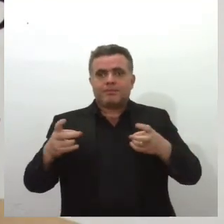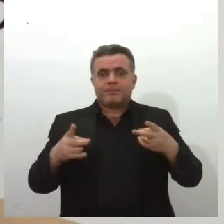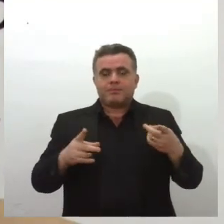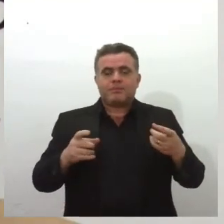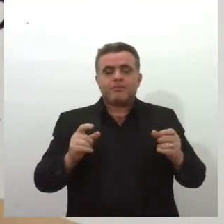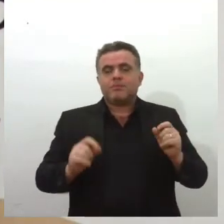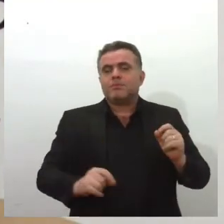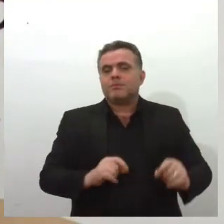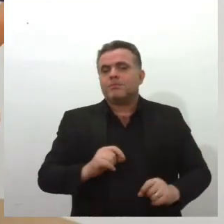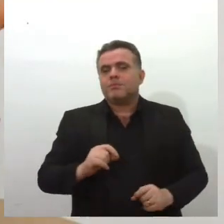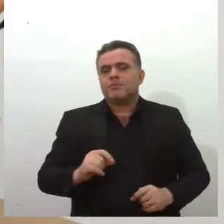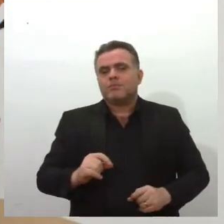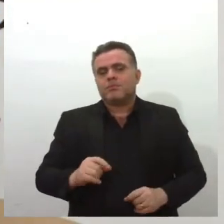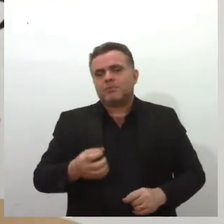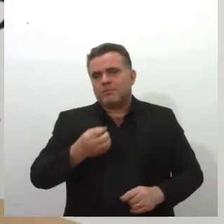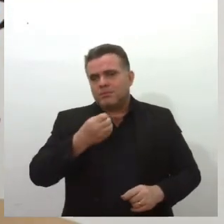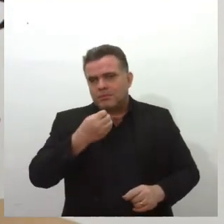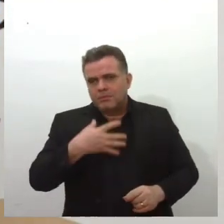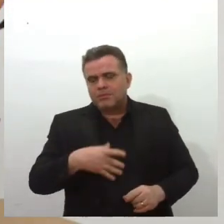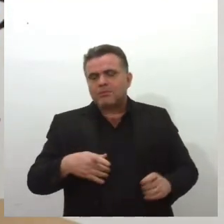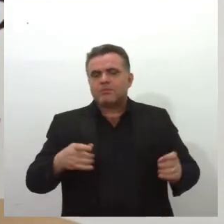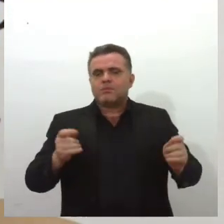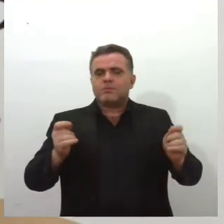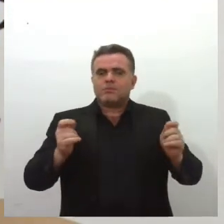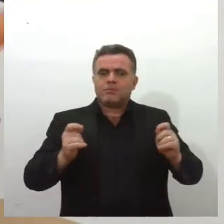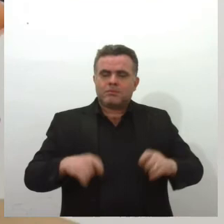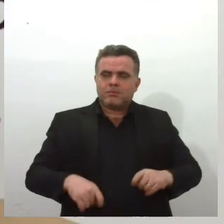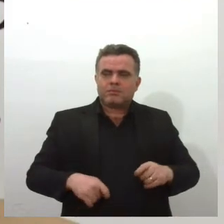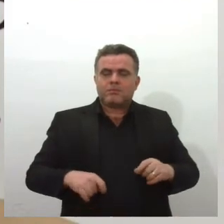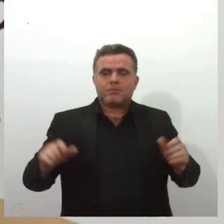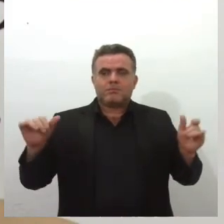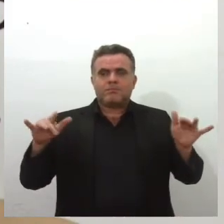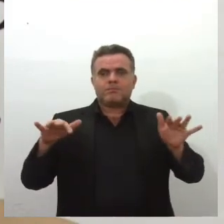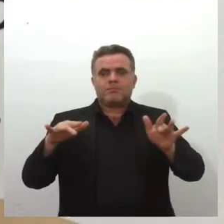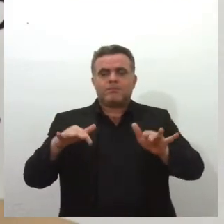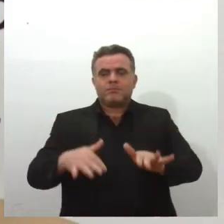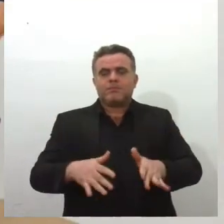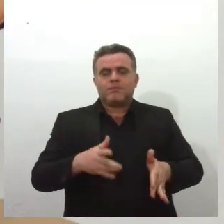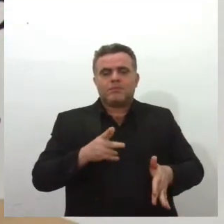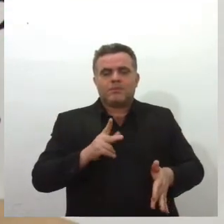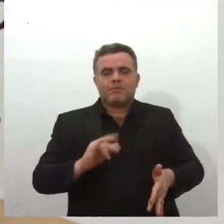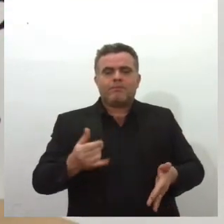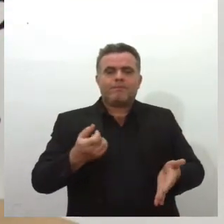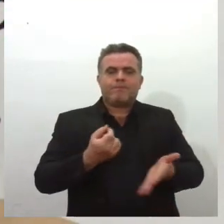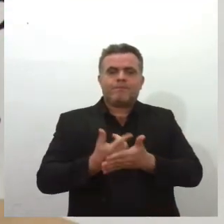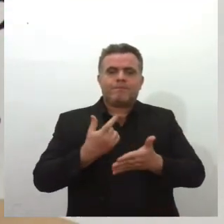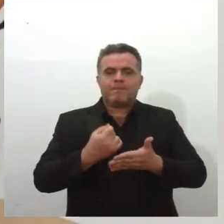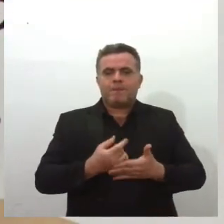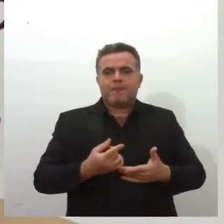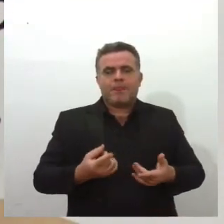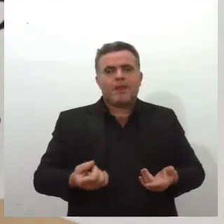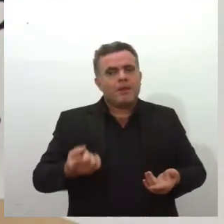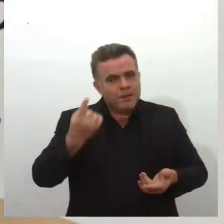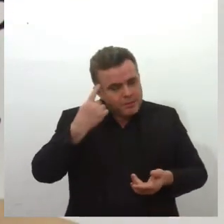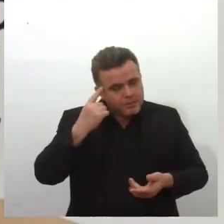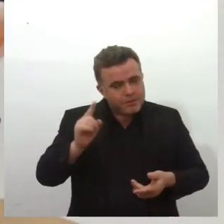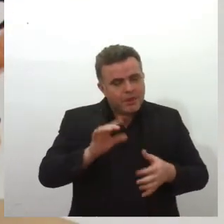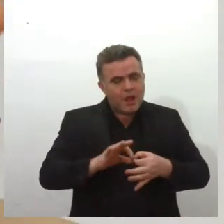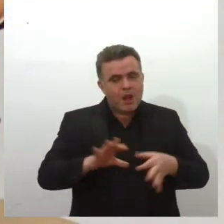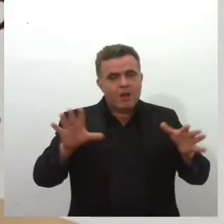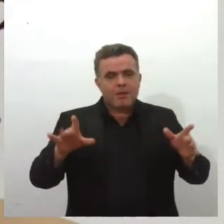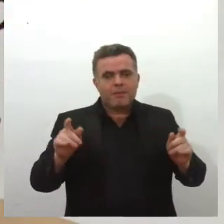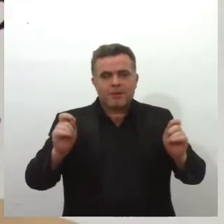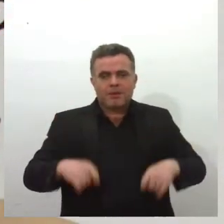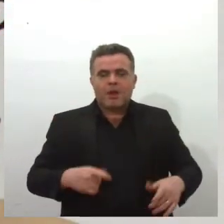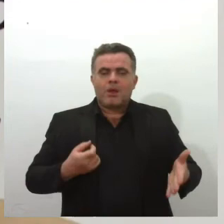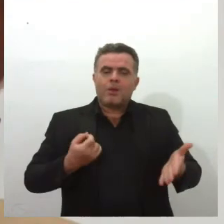tem aí uma faixa de consumidor grande, ativa, que terá um dia a mais disponível para